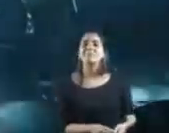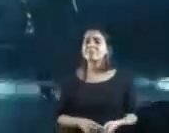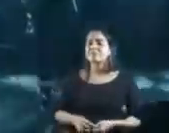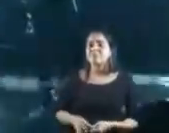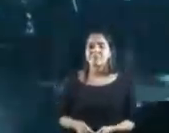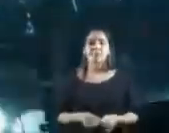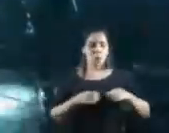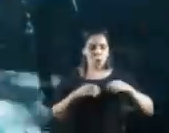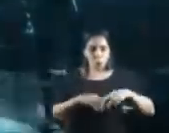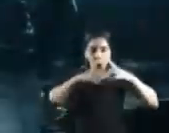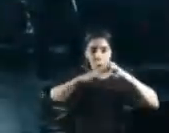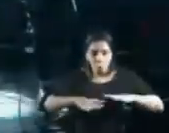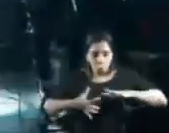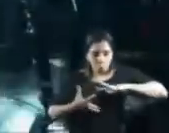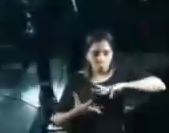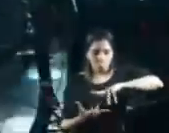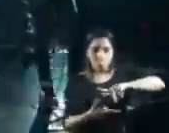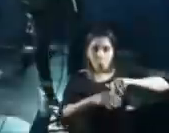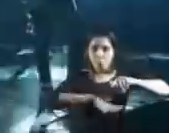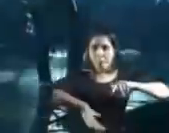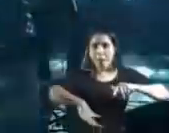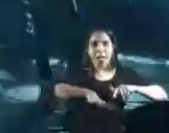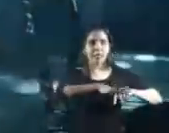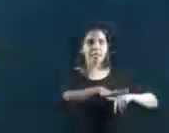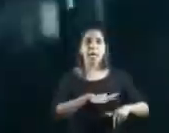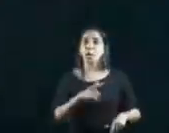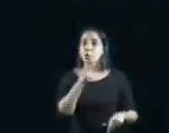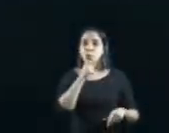Uma terra sem ermos,